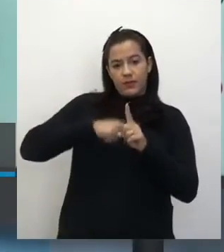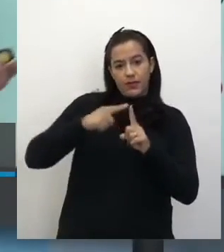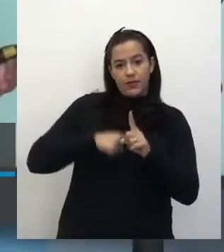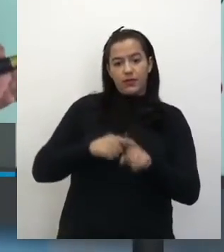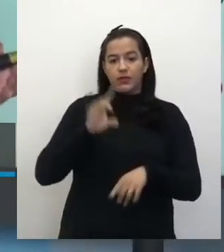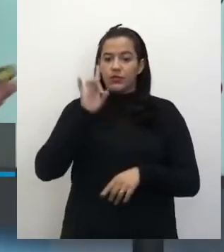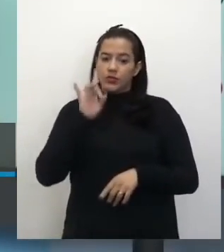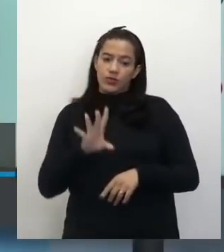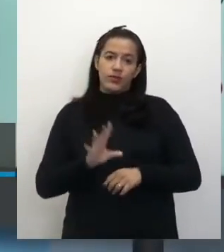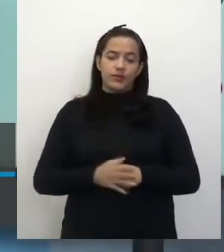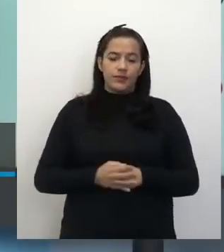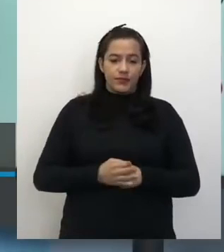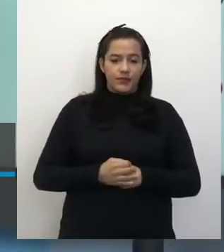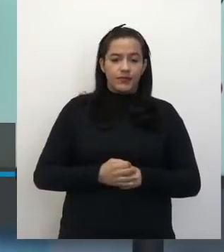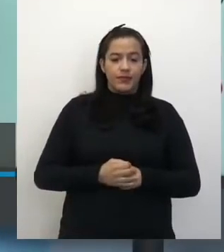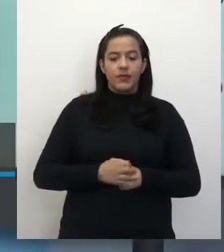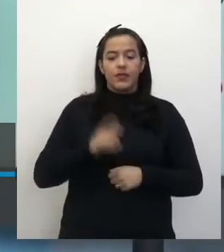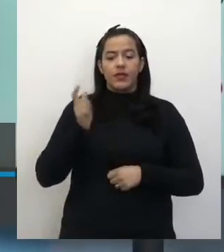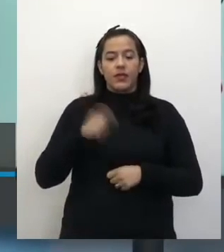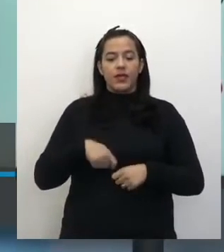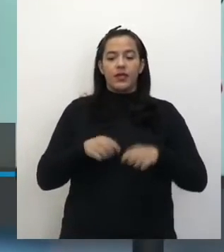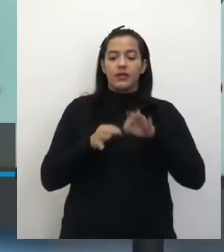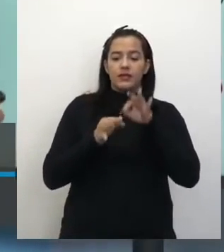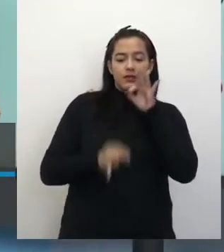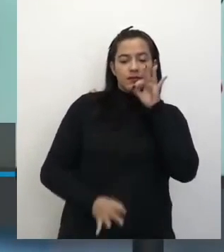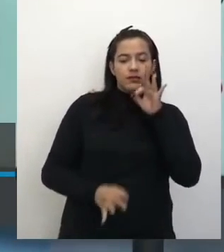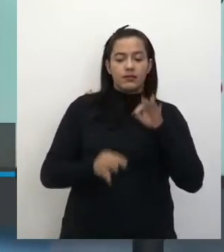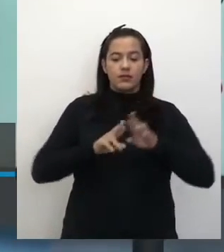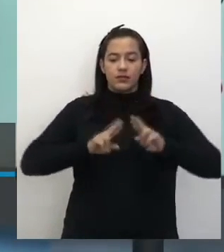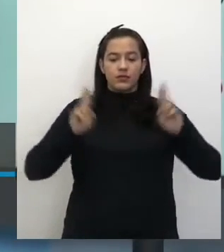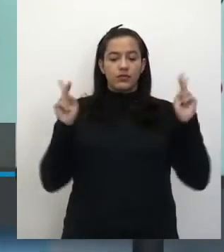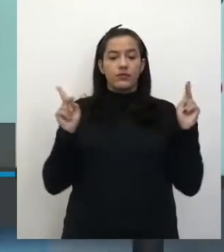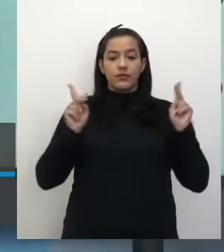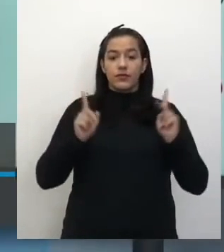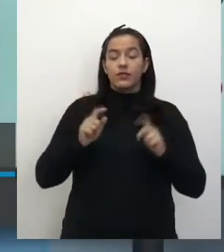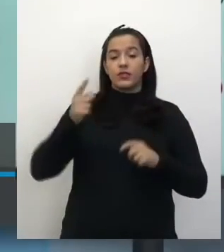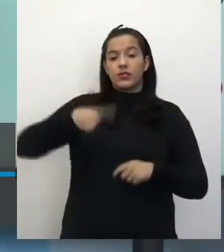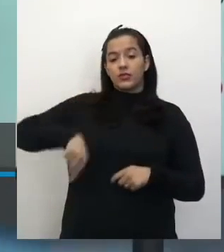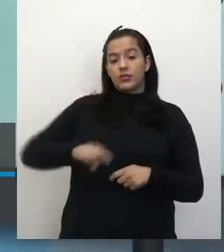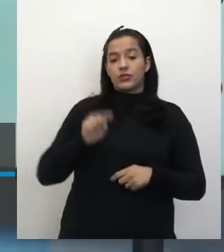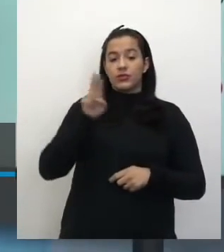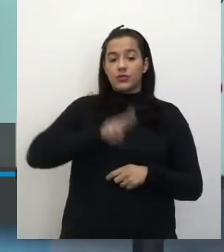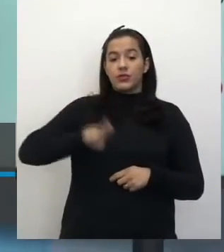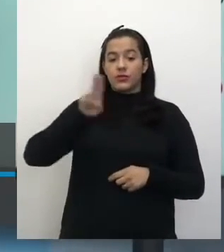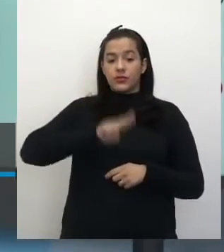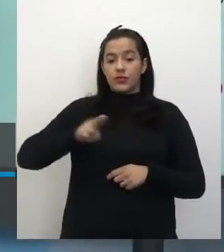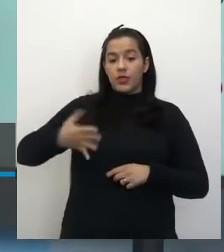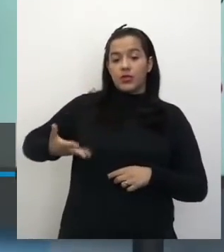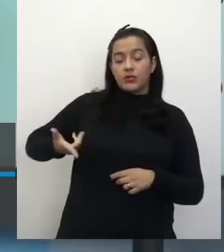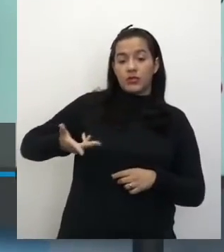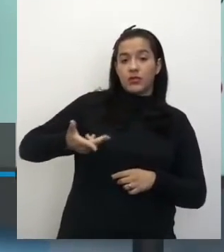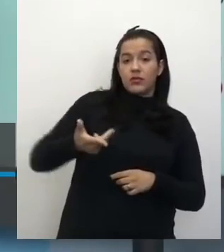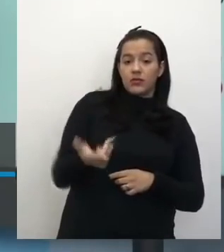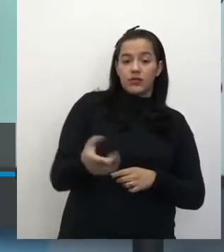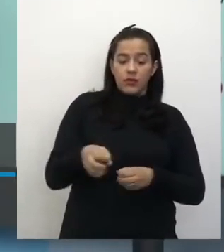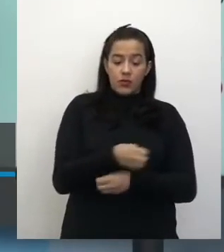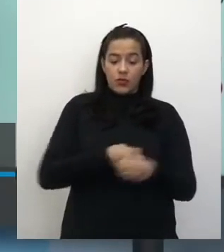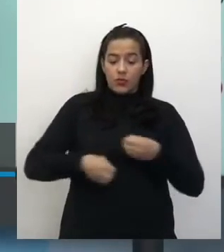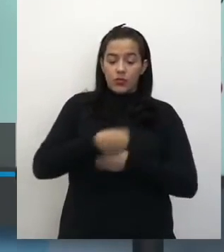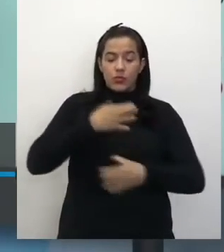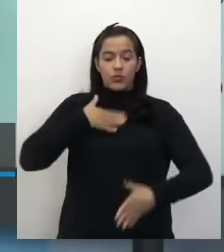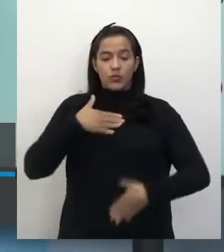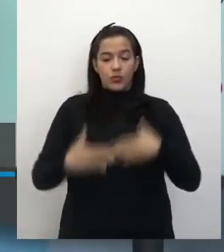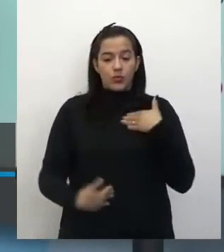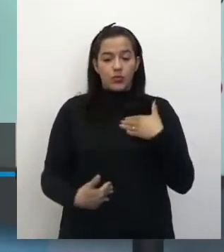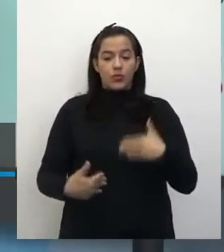É temperatura mesmo, né? É uma medida, é uma grandeza de temperatura. A gente está medindo o nível de aceleração das partículas do corpo, não é